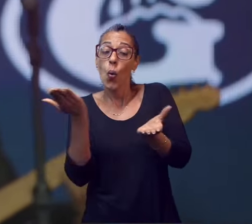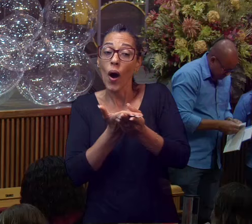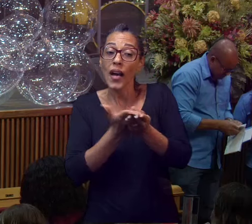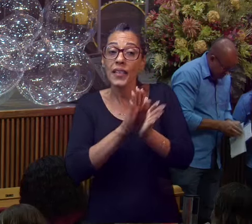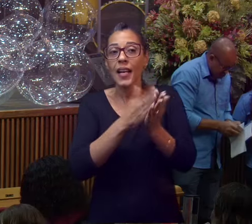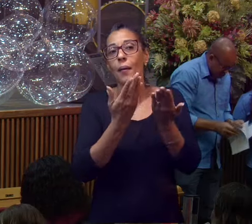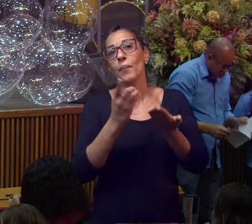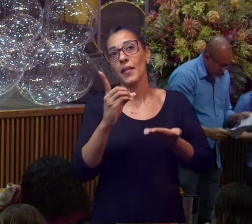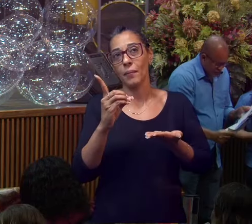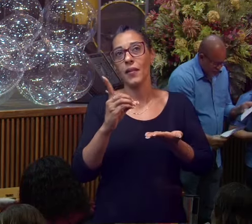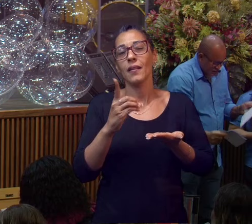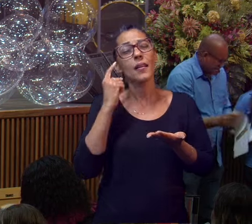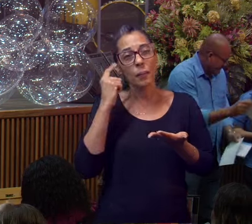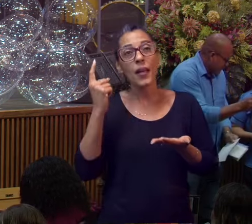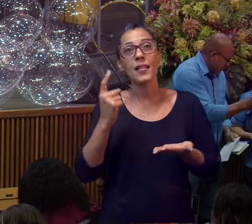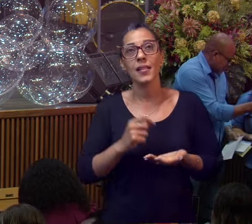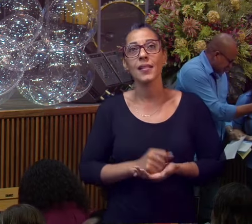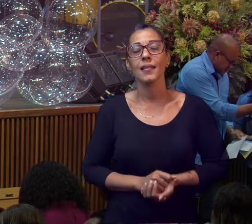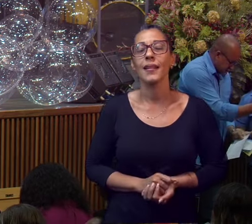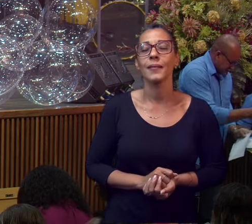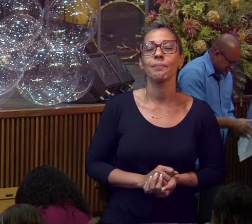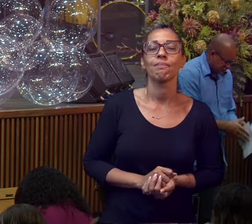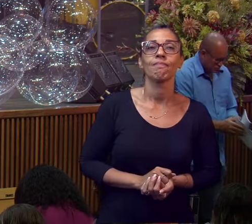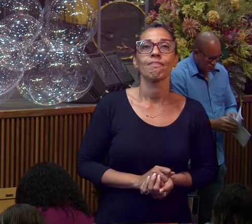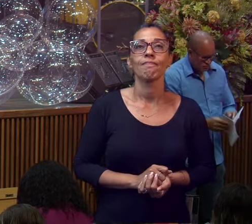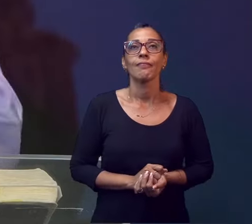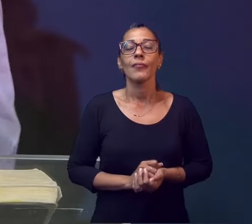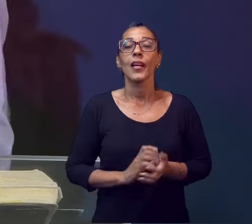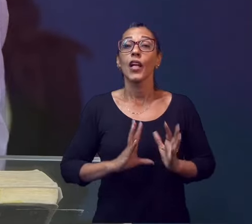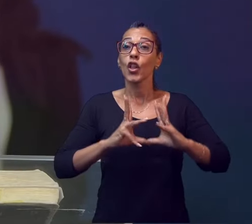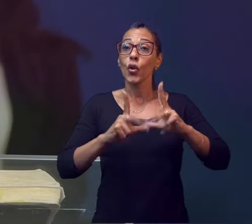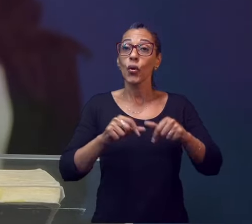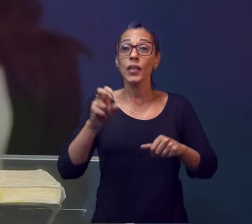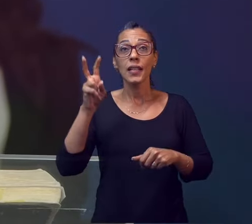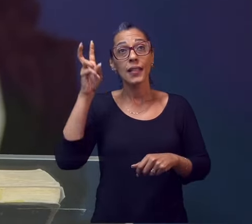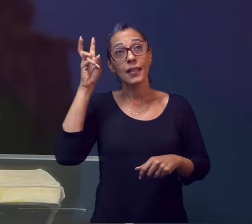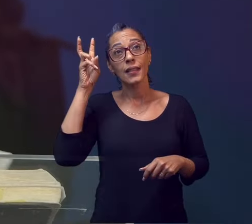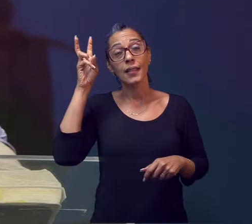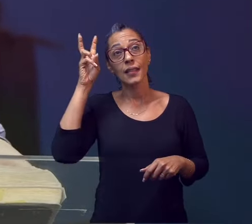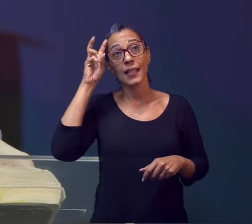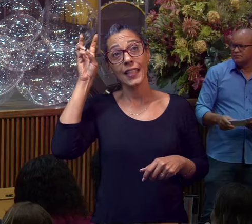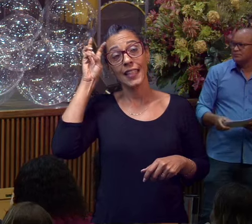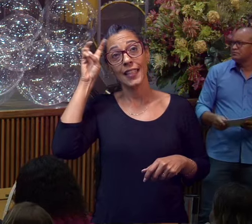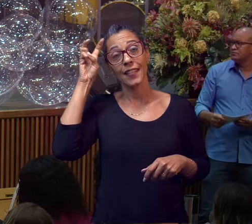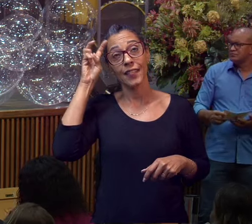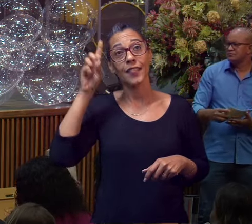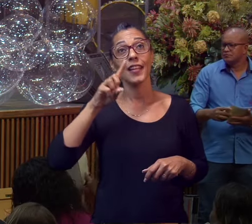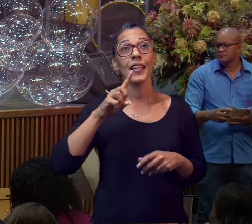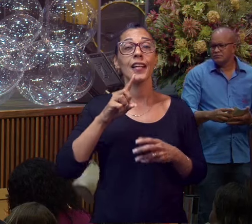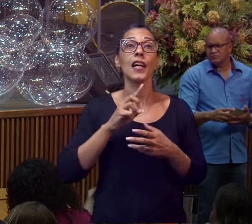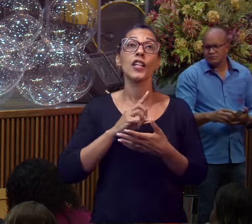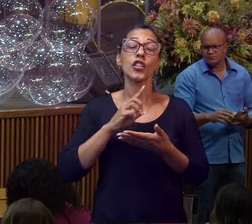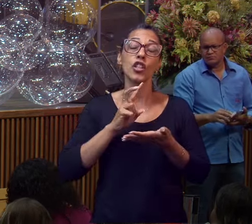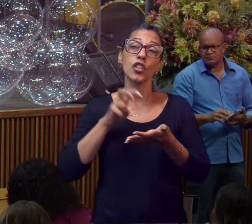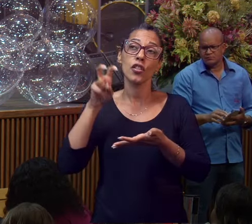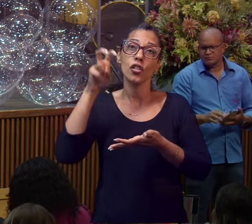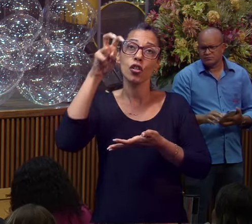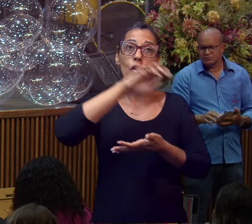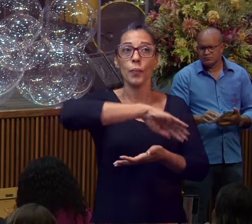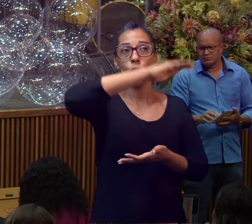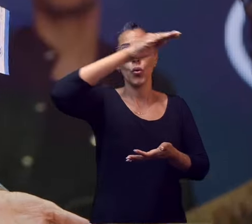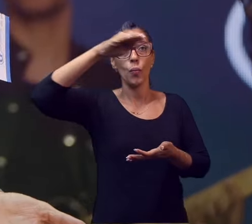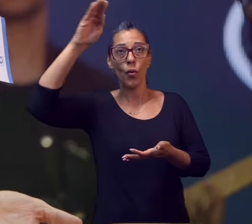estão subindo ao monte tão clamando levando os pedidos é muito legal a gente nós temos três meses ainda